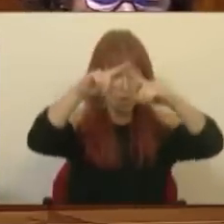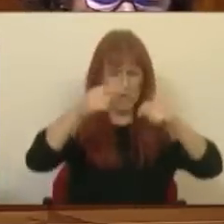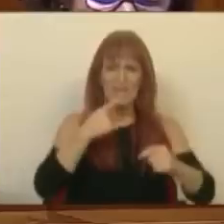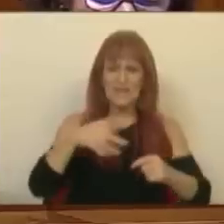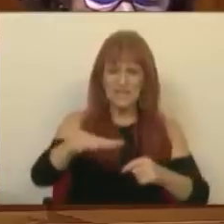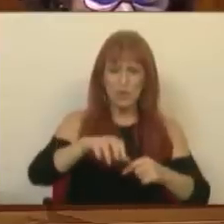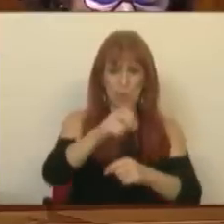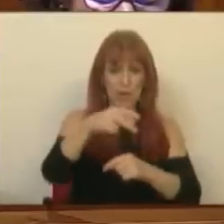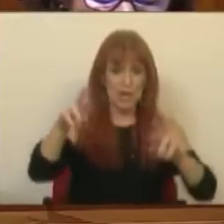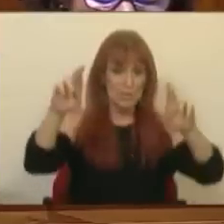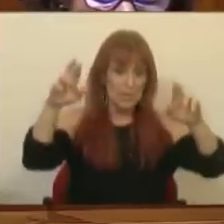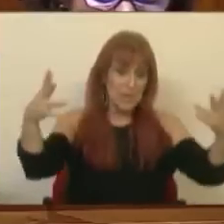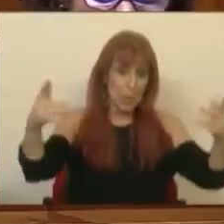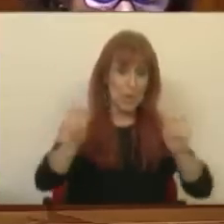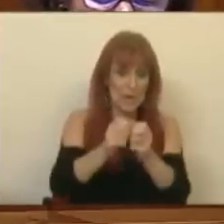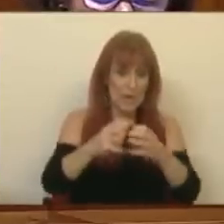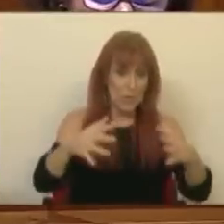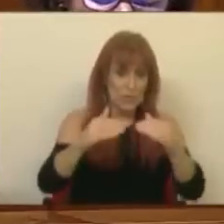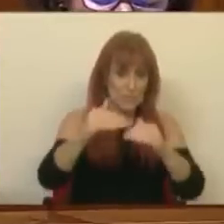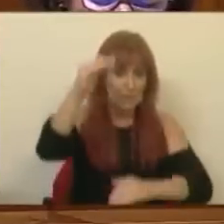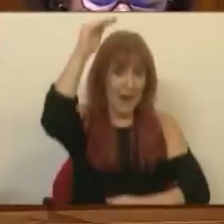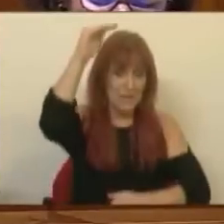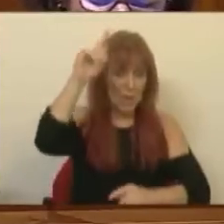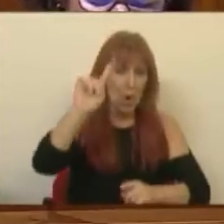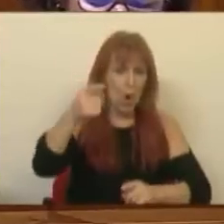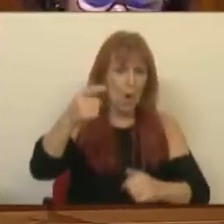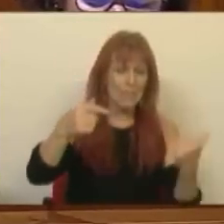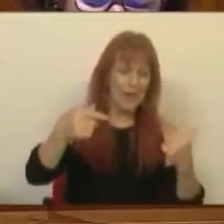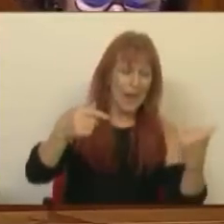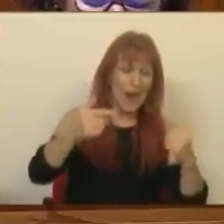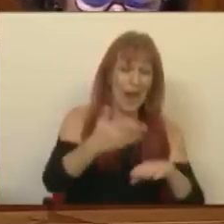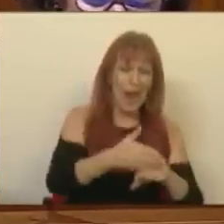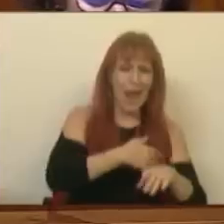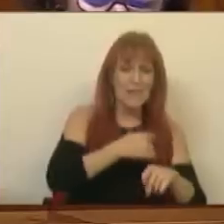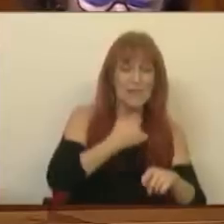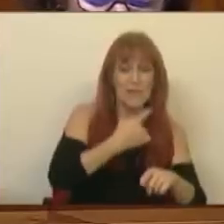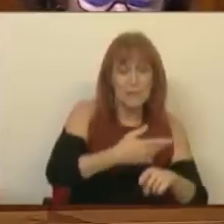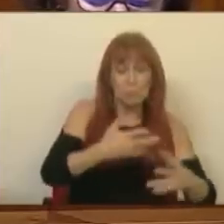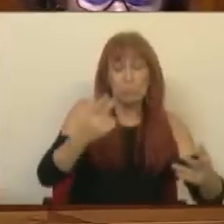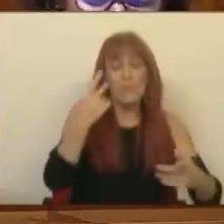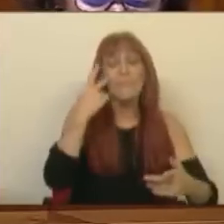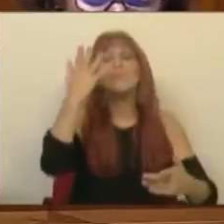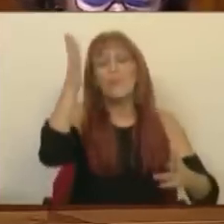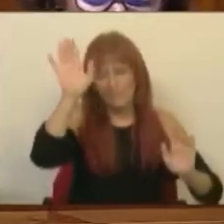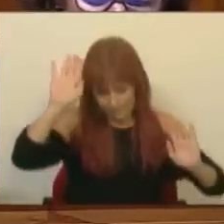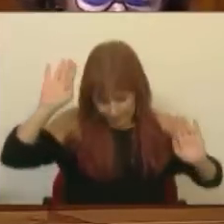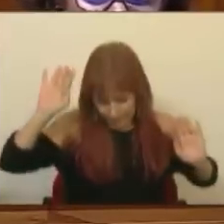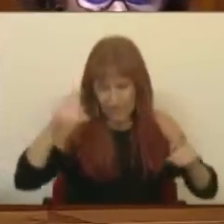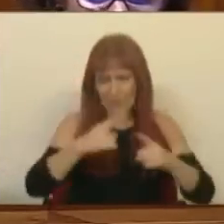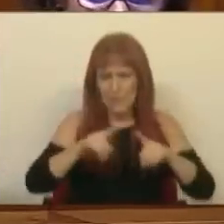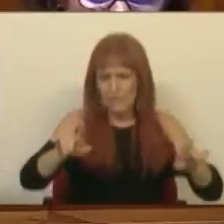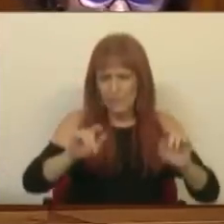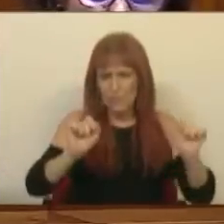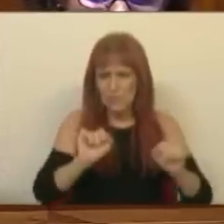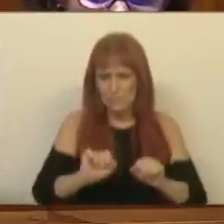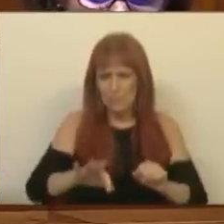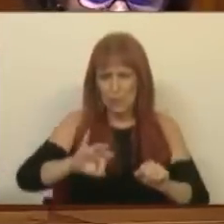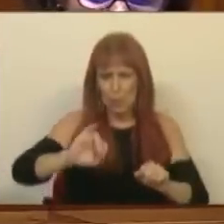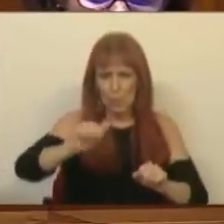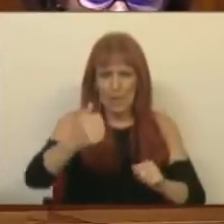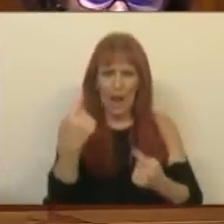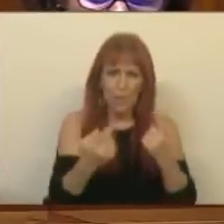na zona era expectativa agora era um crescimento superior aquele que tinha sido anteriormente antecipado vamos ver mas diferentes com menos do Pino